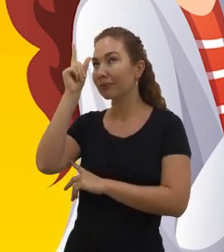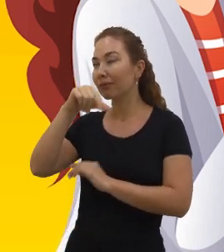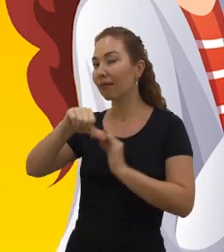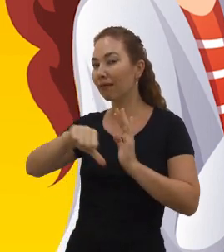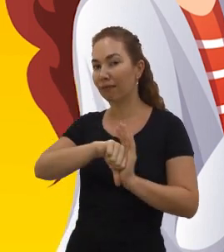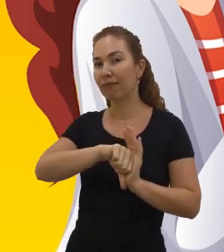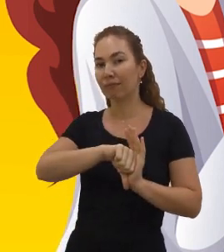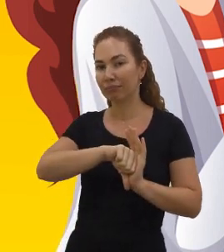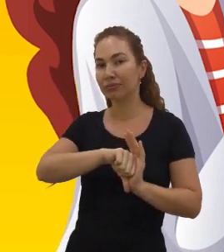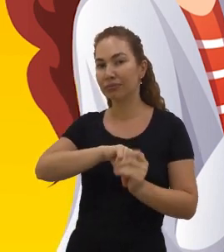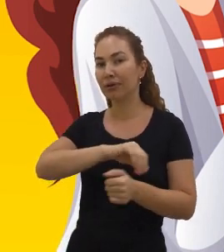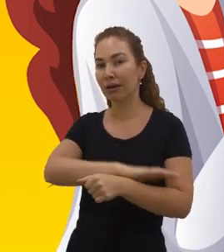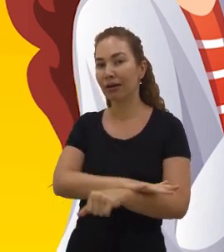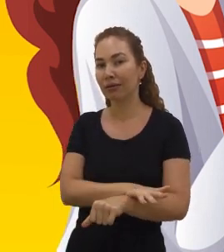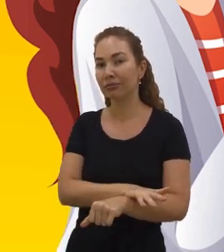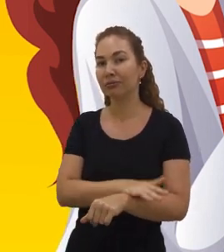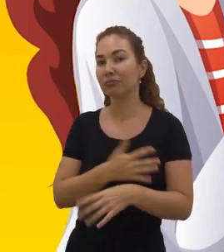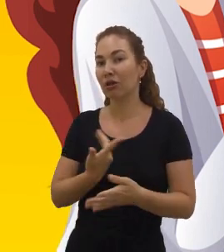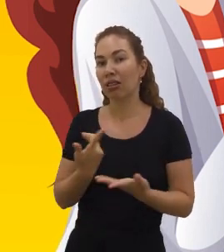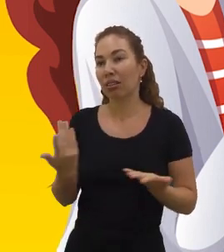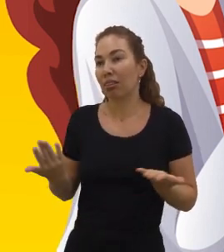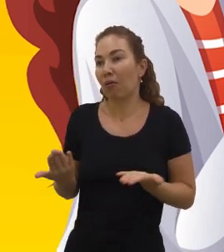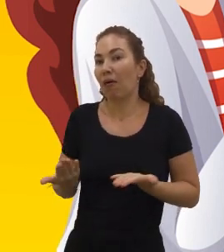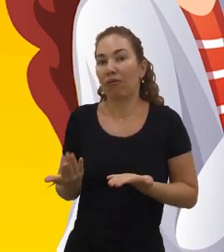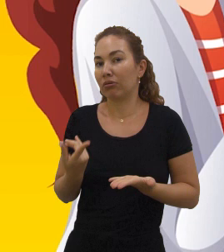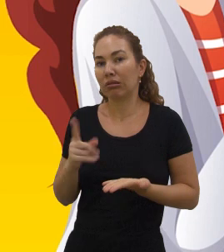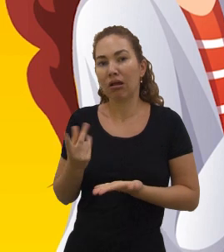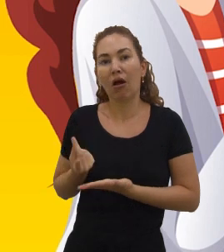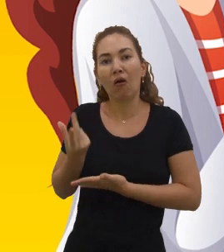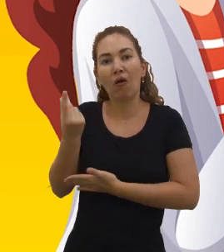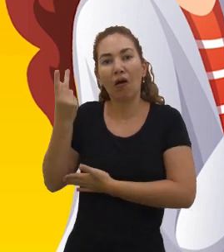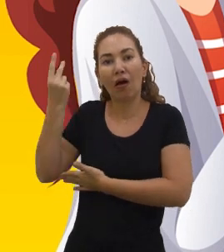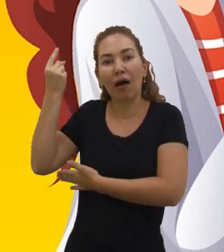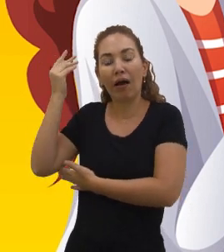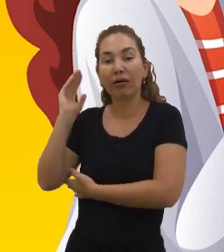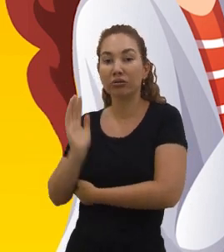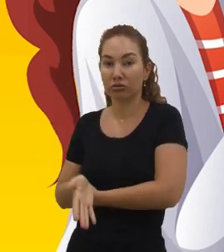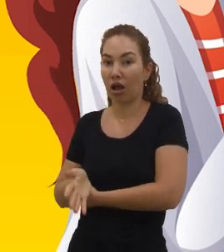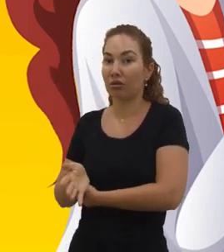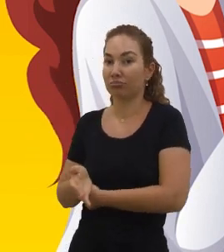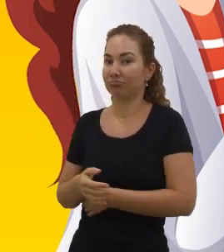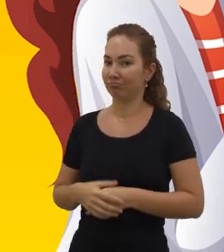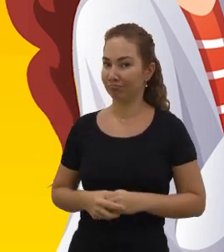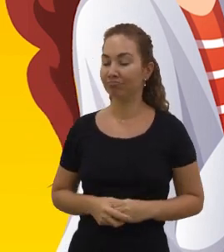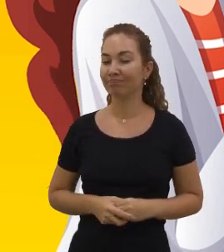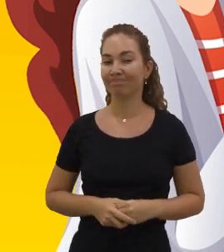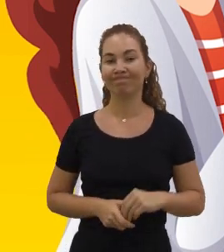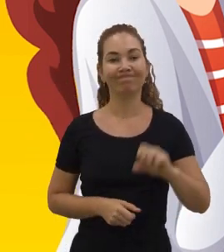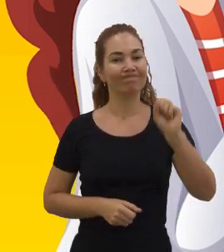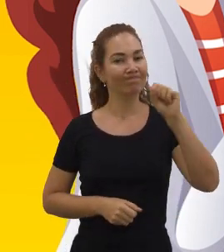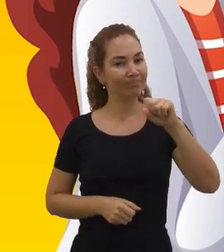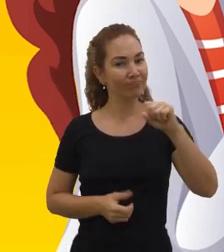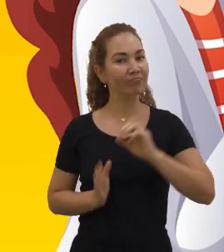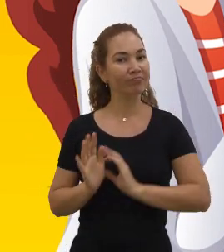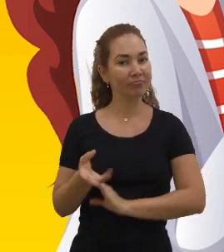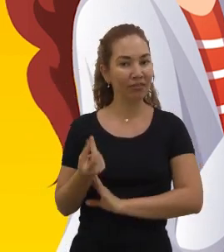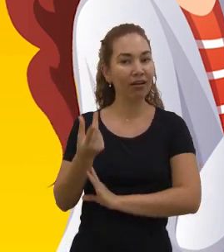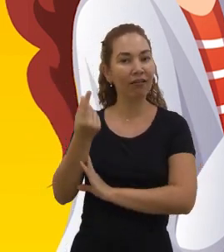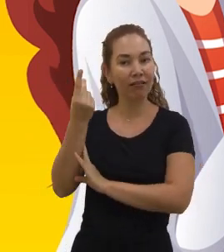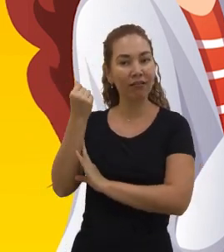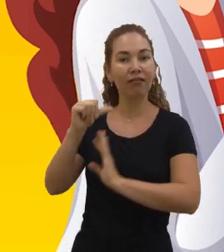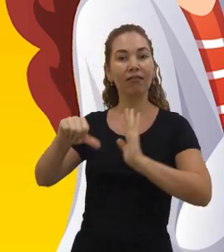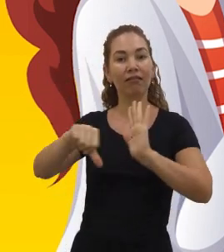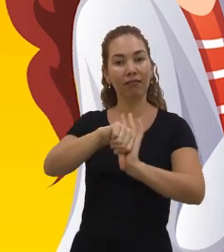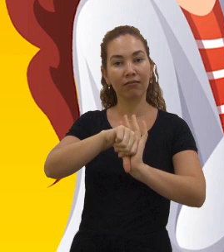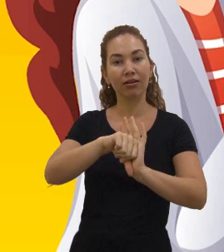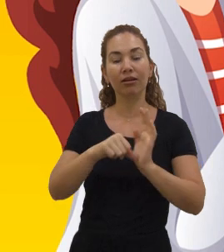acho que não é recente, isso já é de muito tempo, né, Rafa? Se eu não me engano. Sim, é de bastante tempo já. Só que é